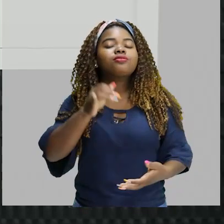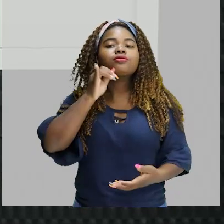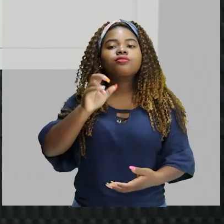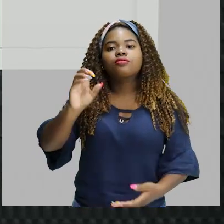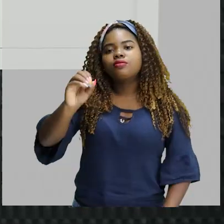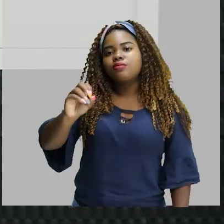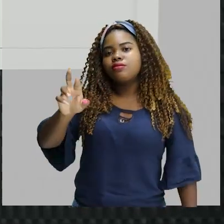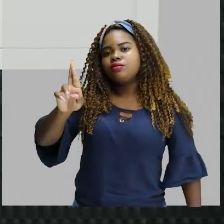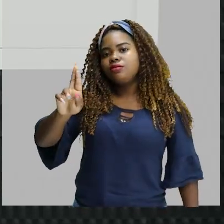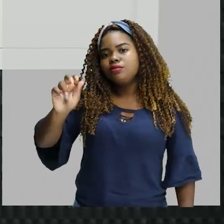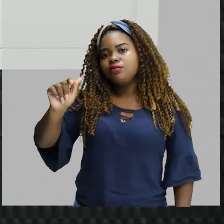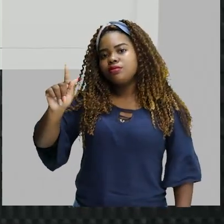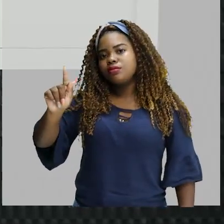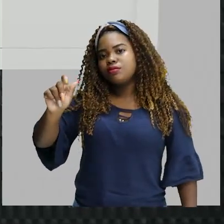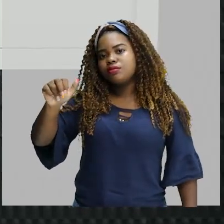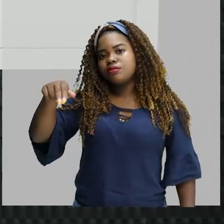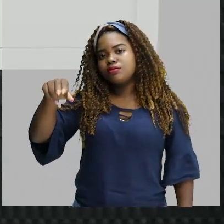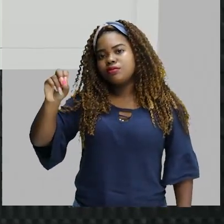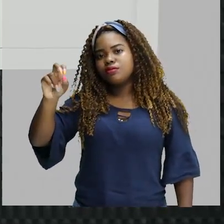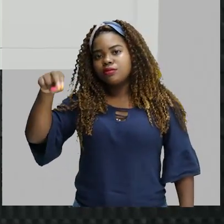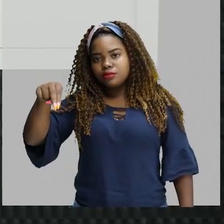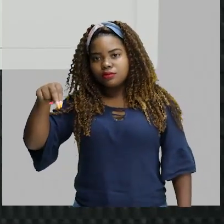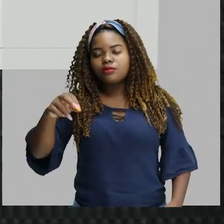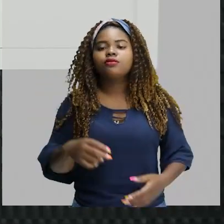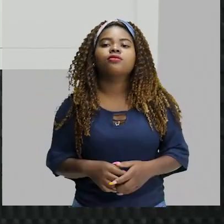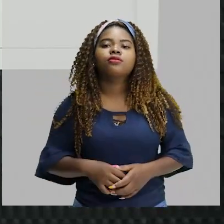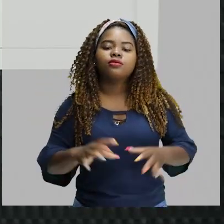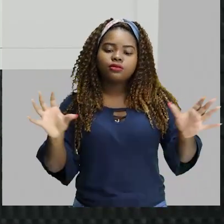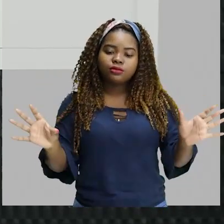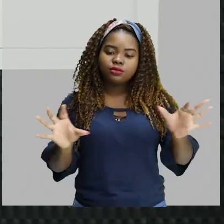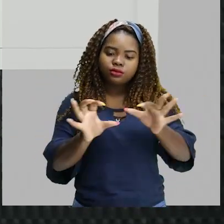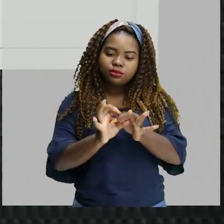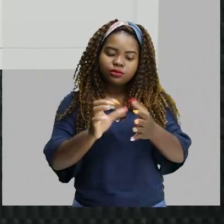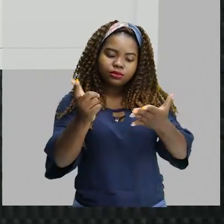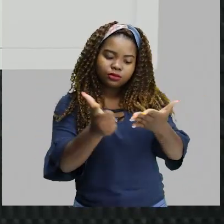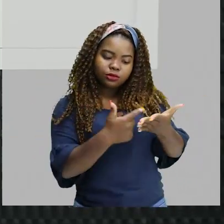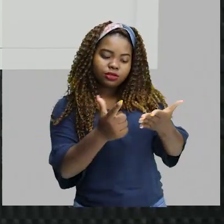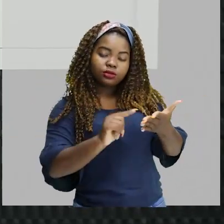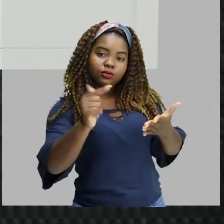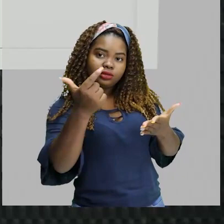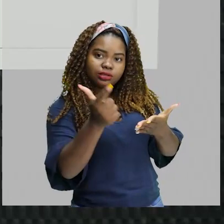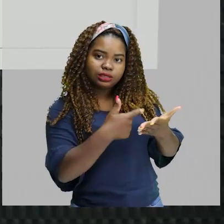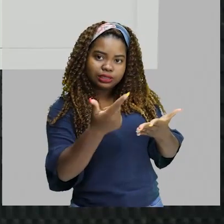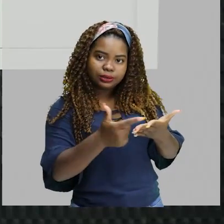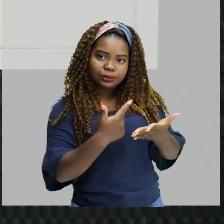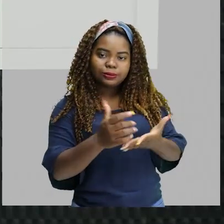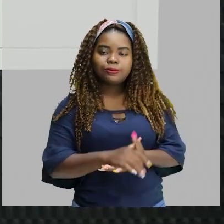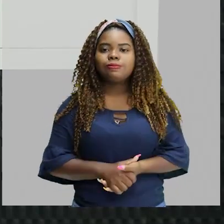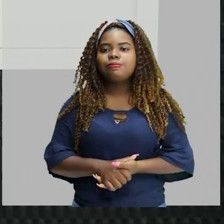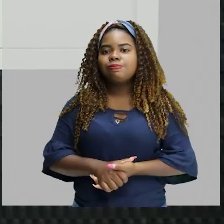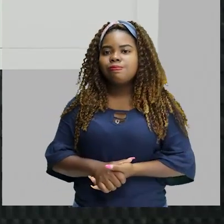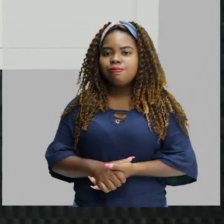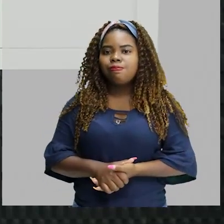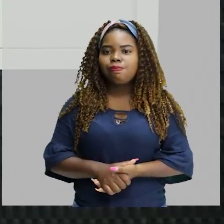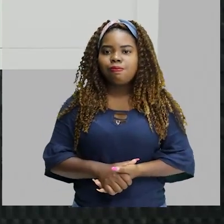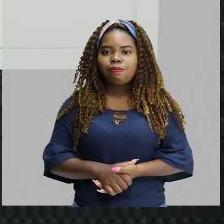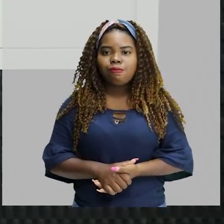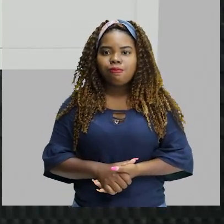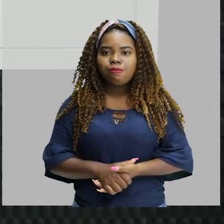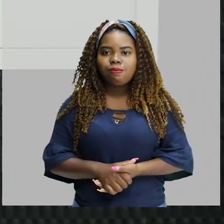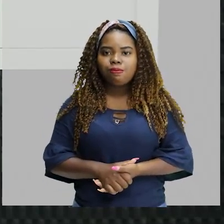ser colocada num conjunto de livros, ok? Bom, antes da